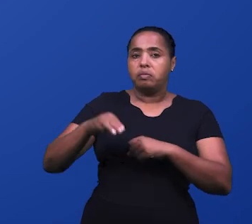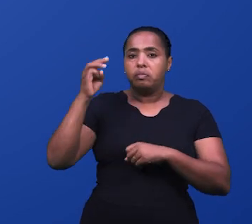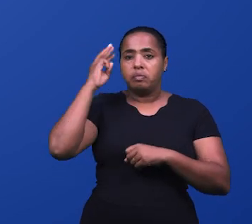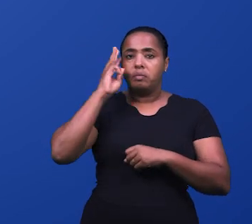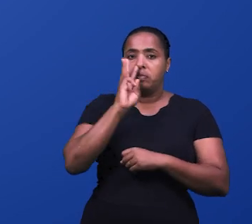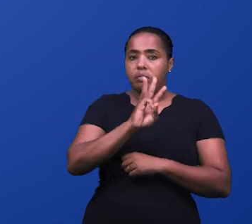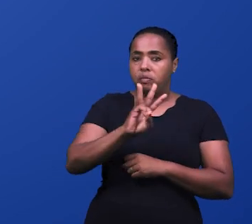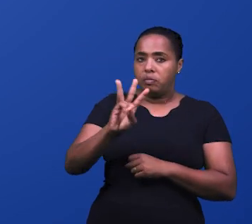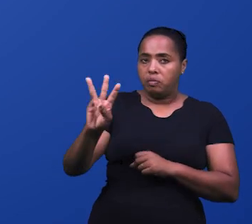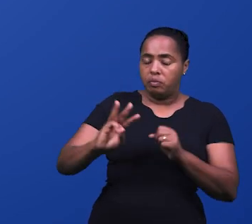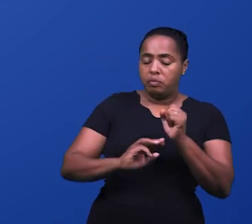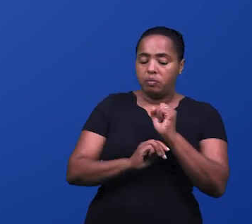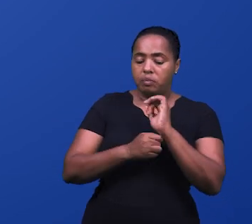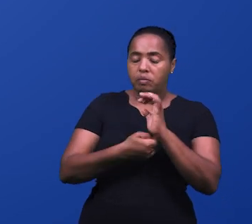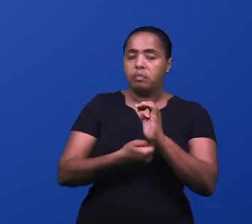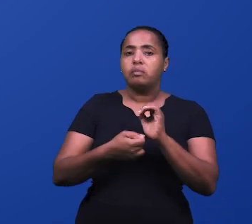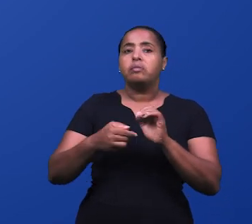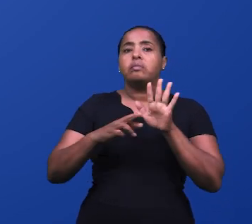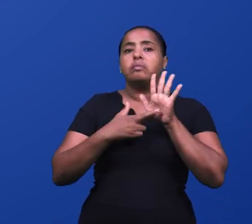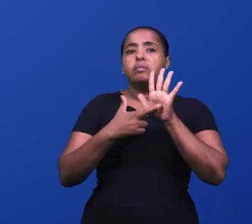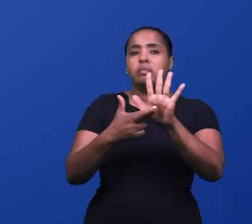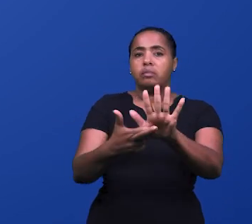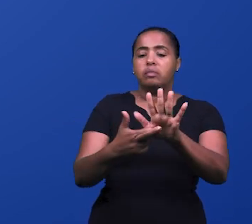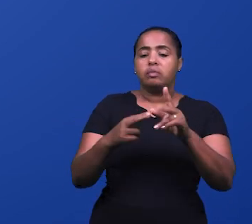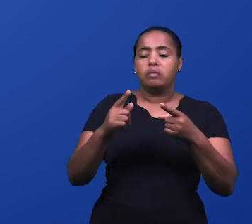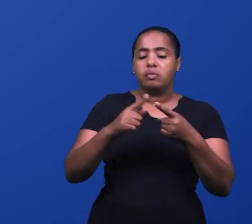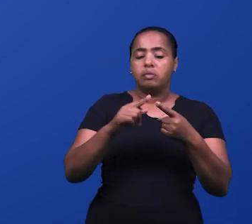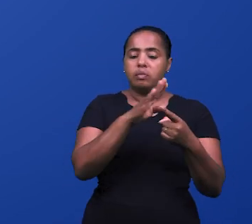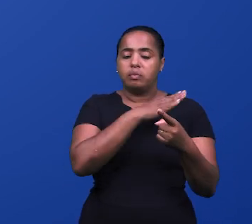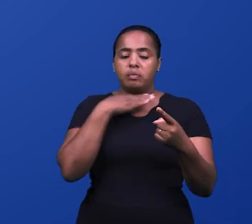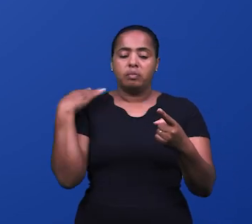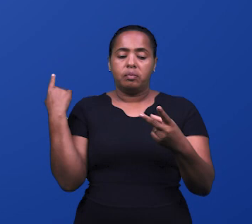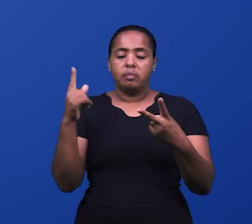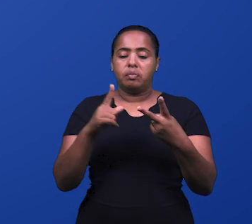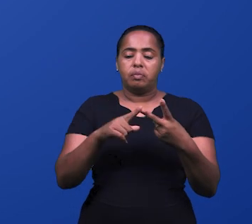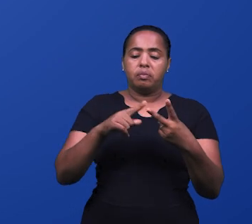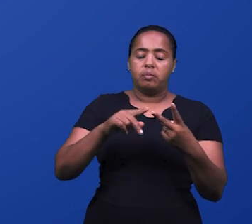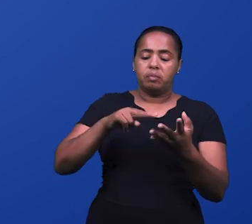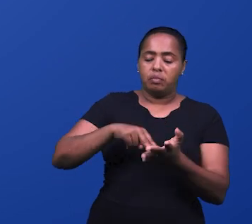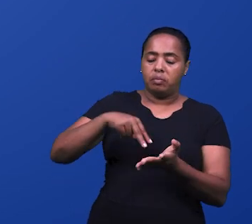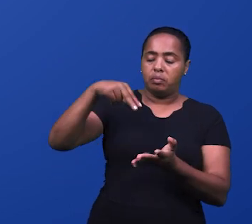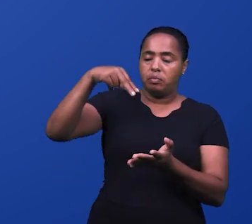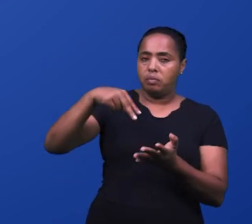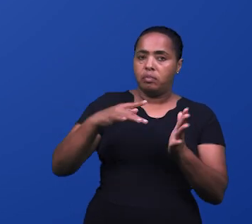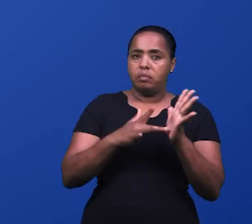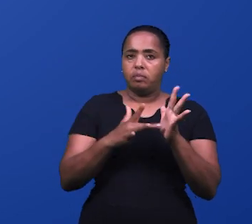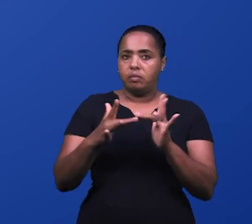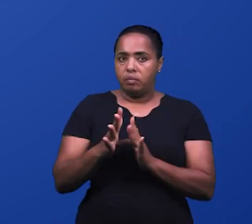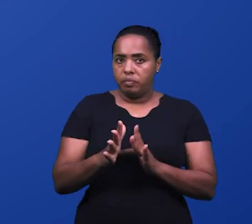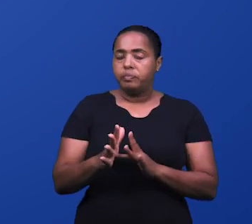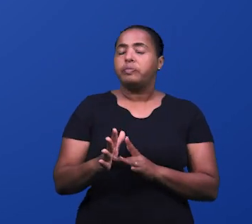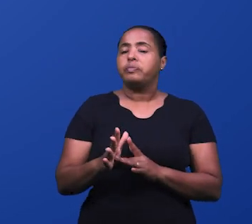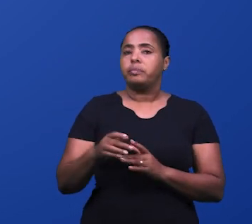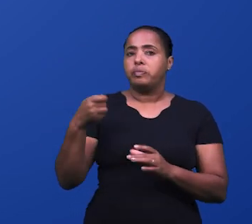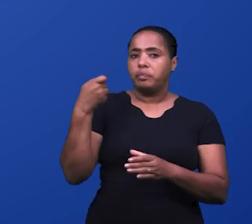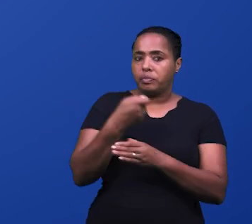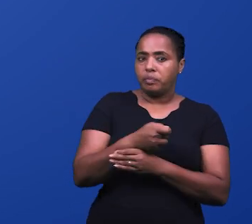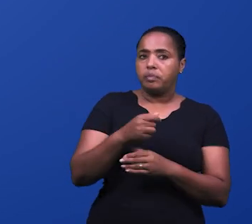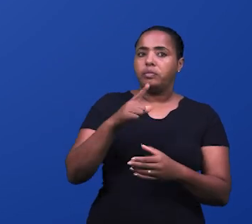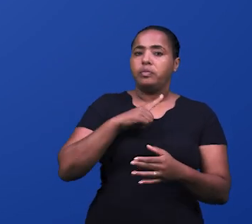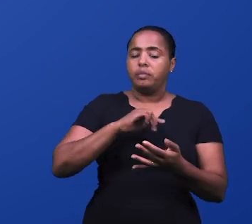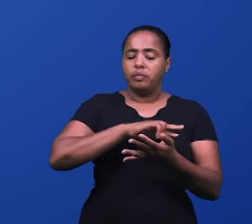né? Que representava a morte e ressurreição do Senhor Jesus. Abraão, ele tinha os elementos, né,